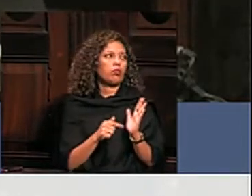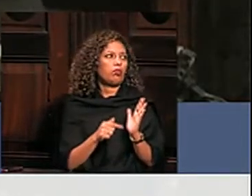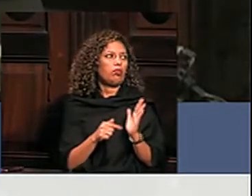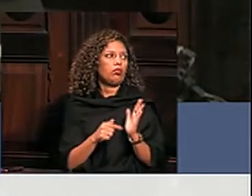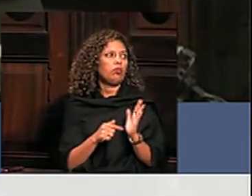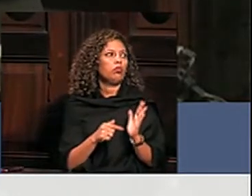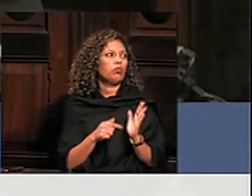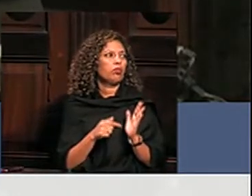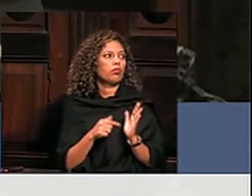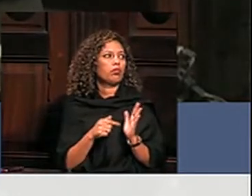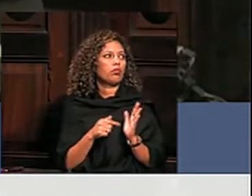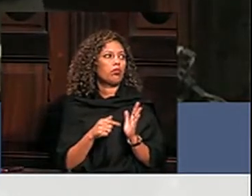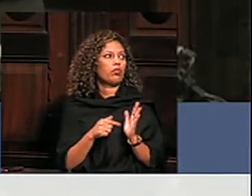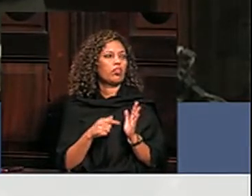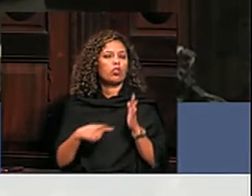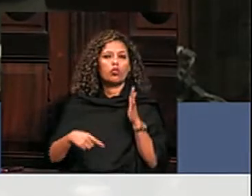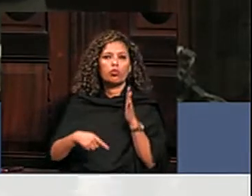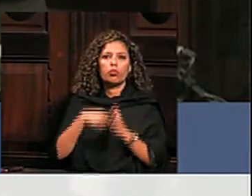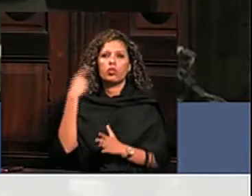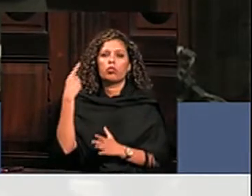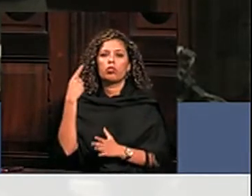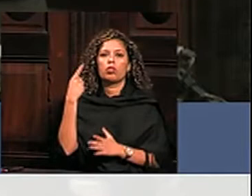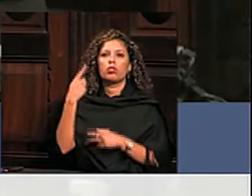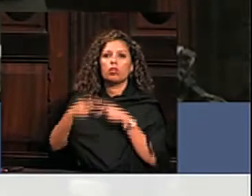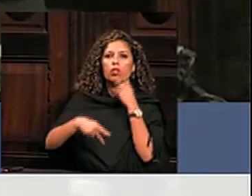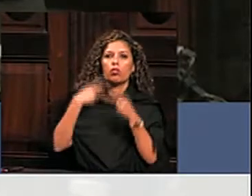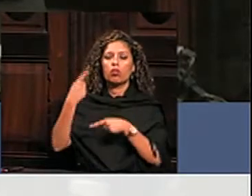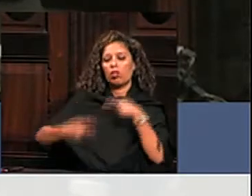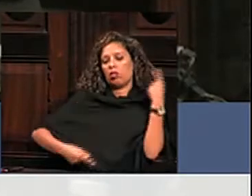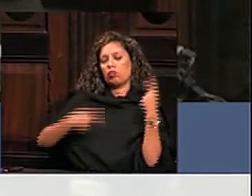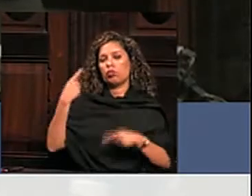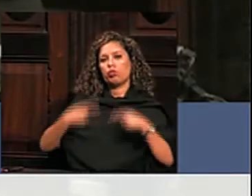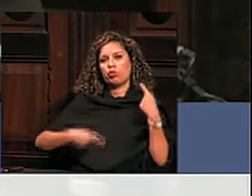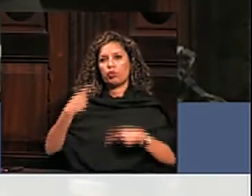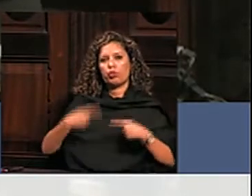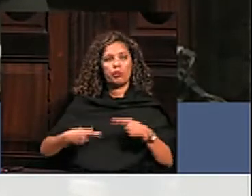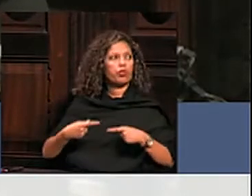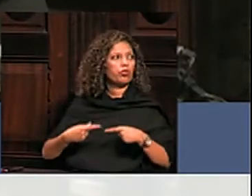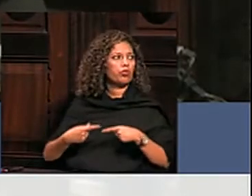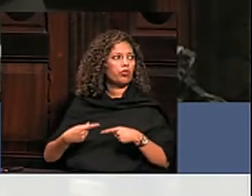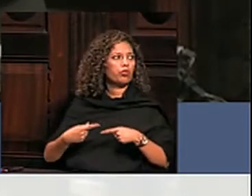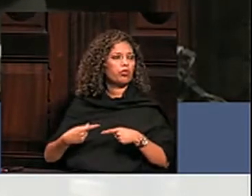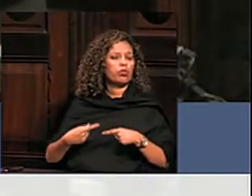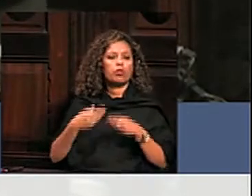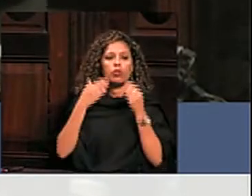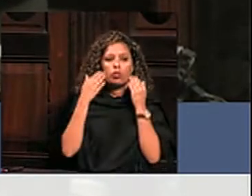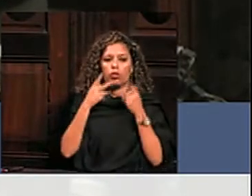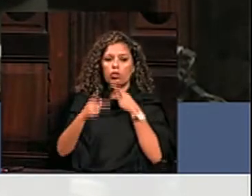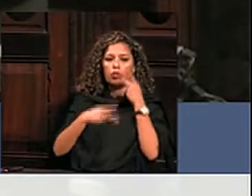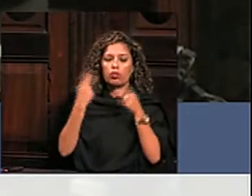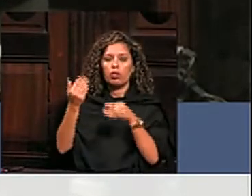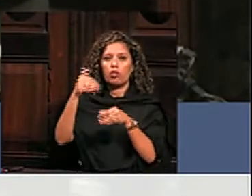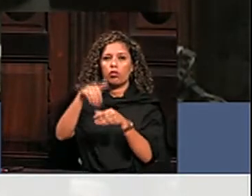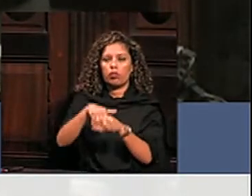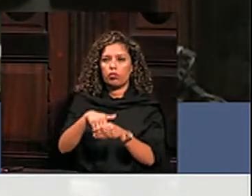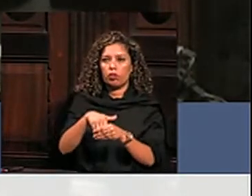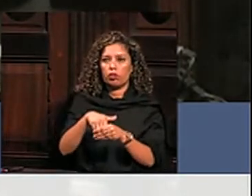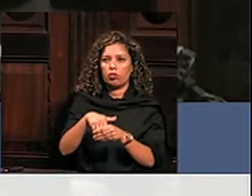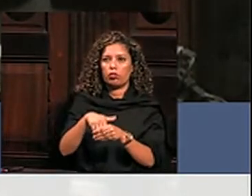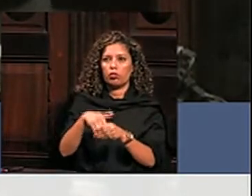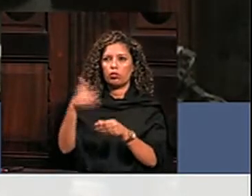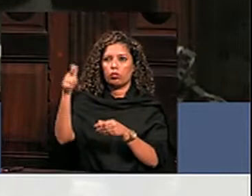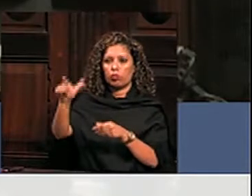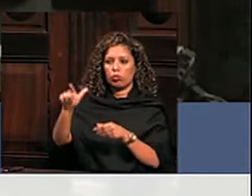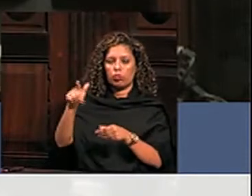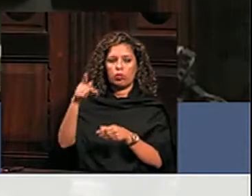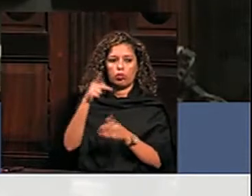Esses nomes estão aqui, que seriam os primeiros inscritos para a gente discutir. Ou, perdão, discutir não, declaração de voto no próximo projeto. Pode